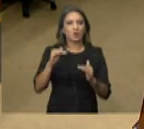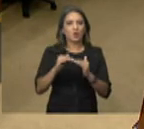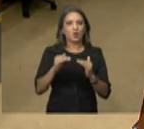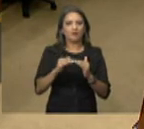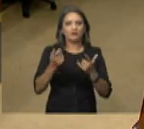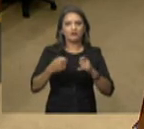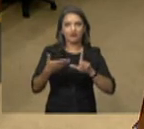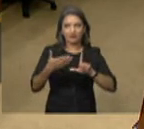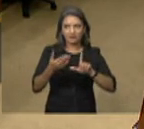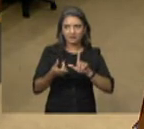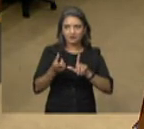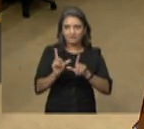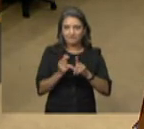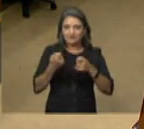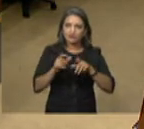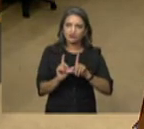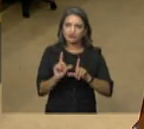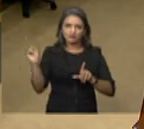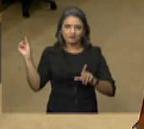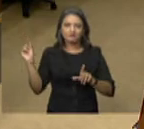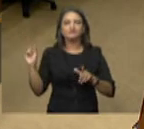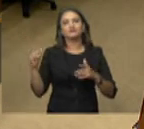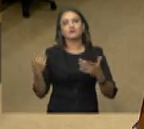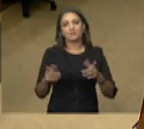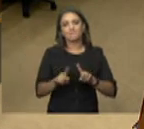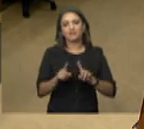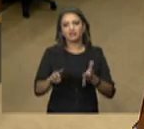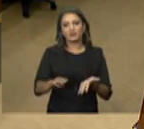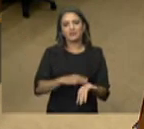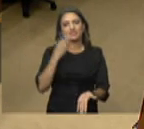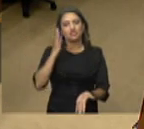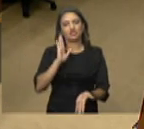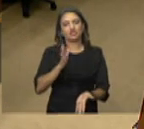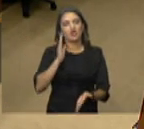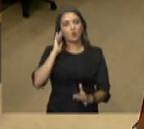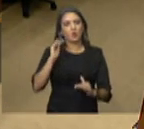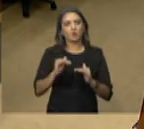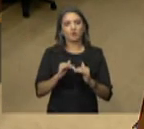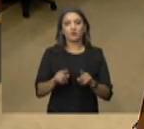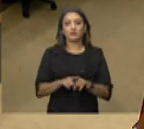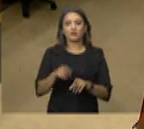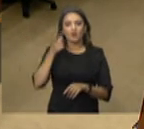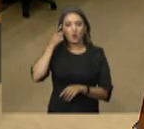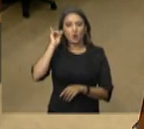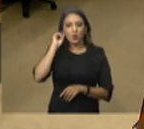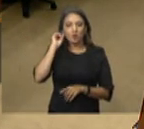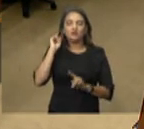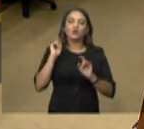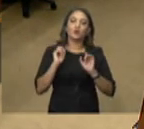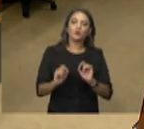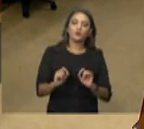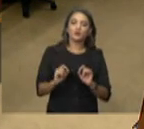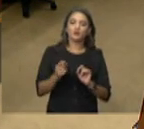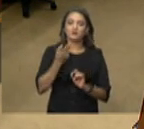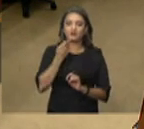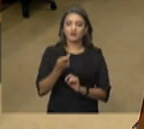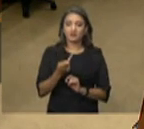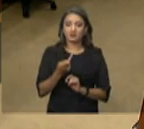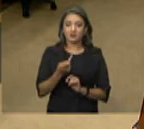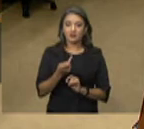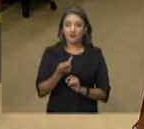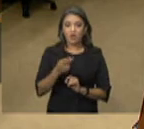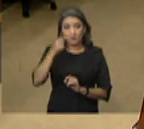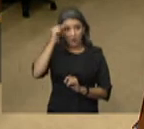estava aqui no presencial mas já havia devido e também ontem pela manifestação de sua aliança